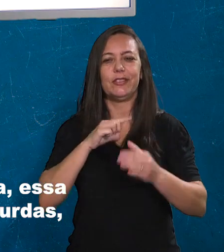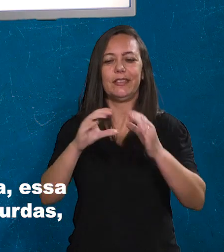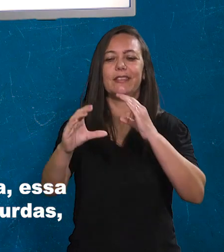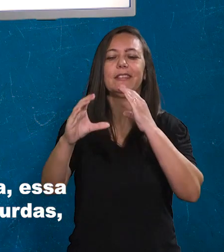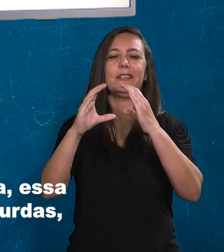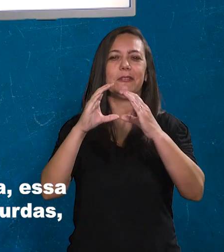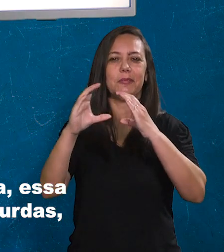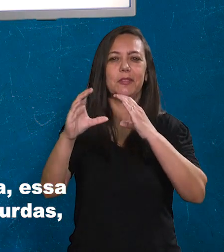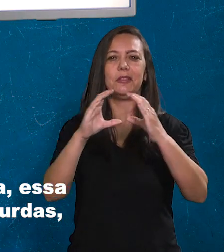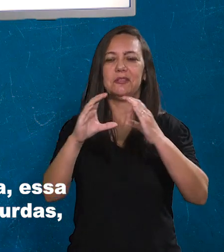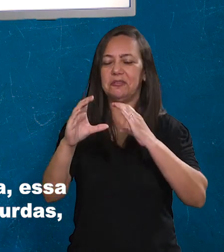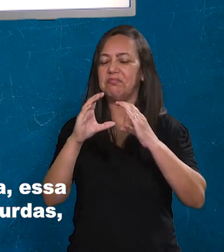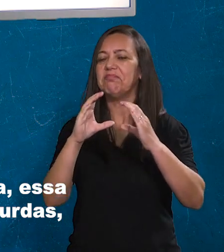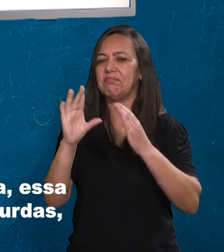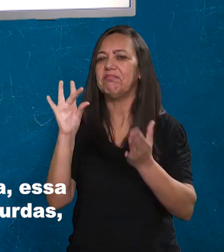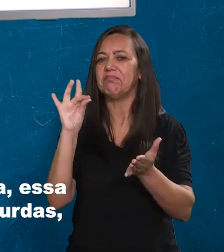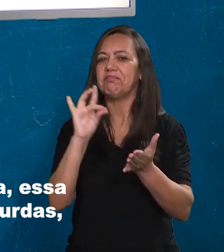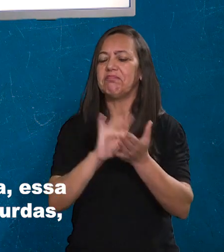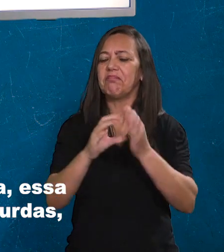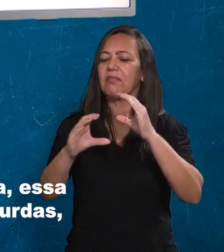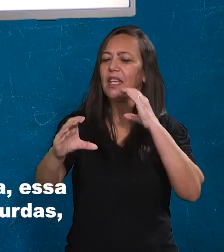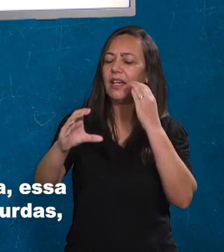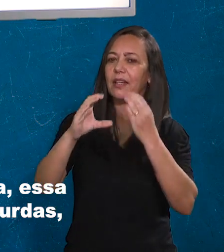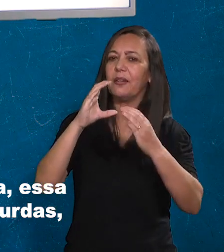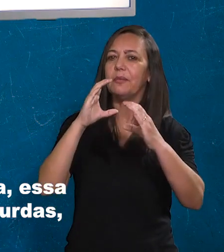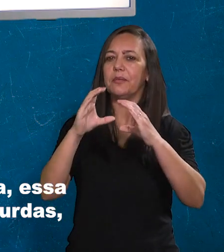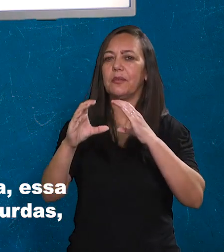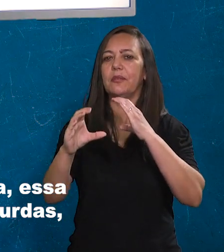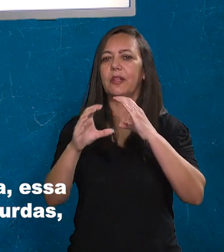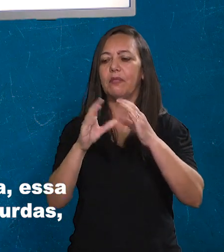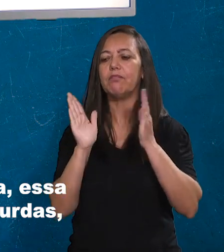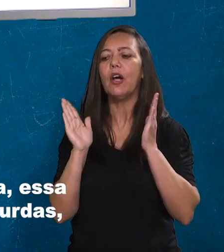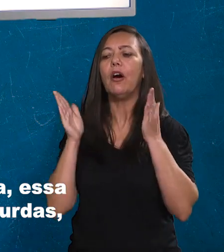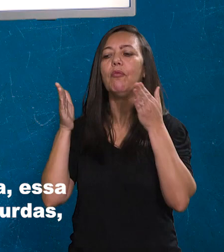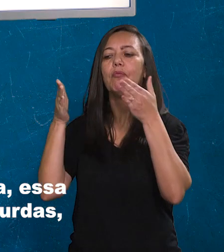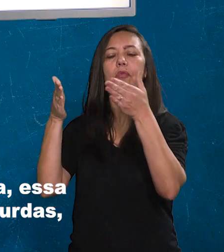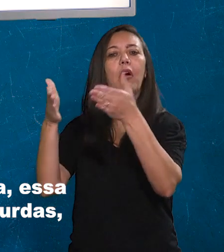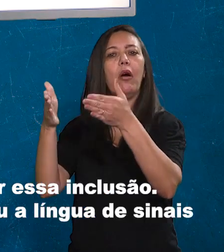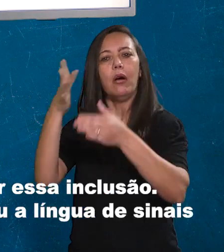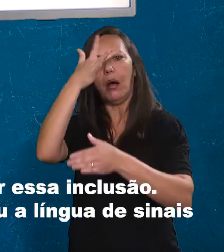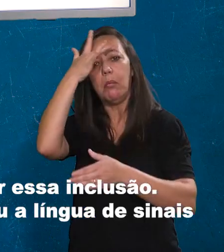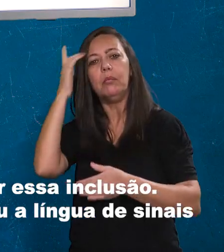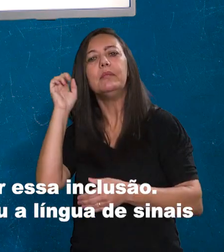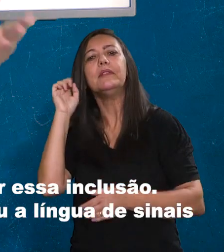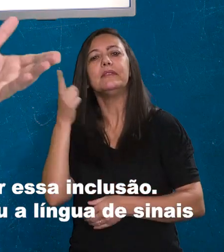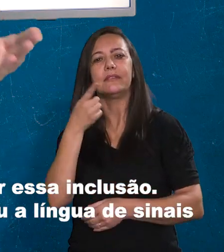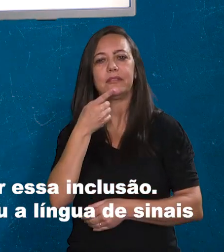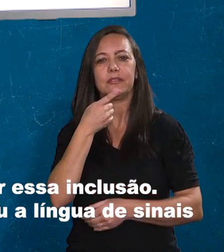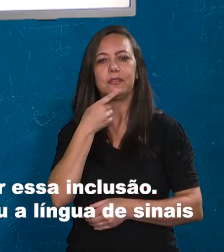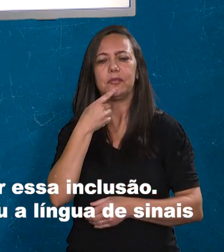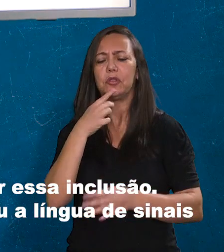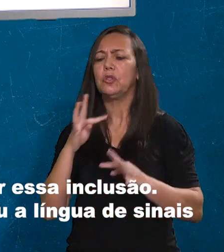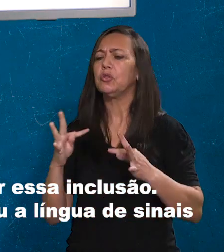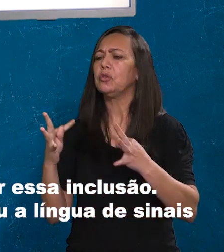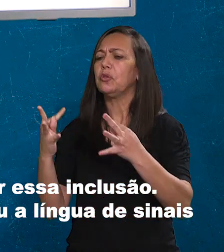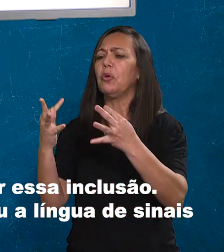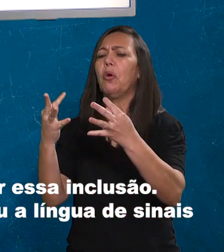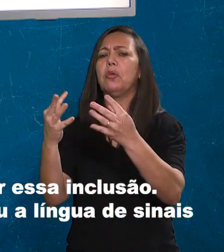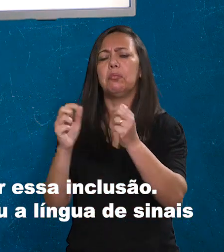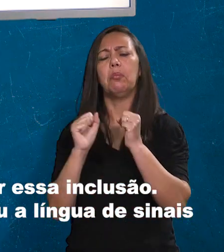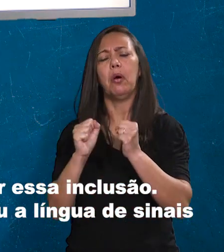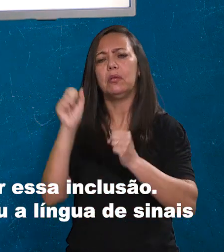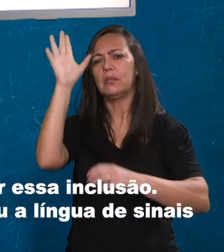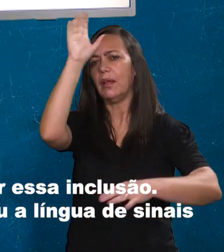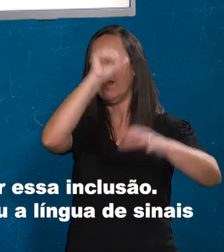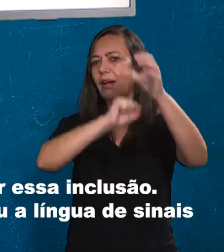comunicação efetiva, essa comunicação direcionada para as pessoas surdas, onde todos, né, podem aprender a